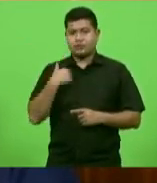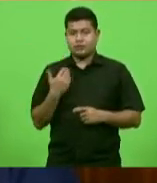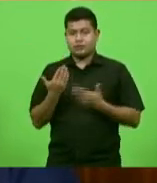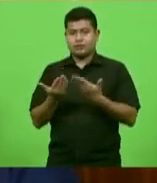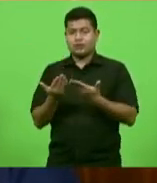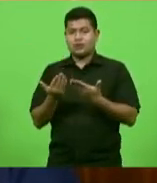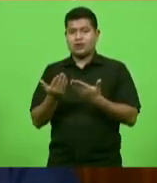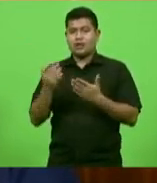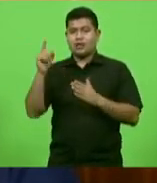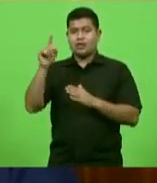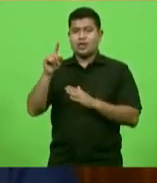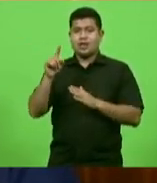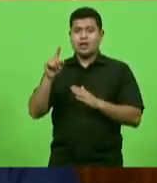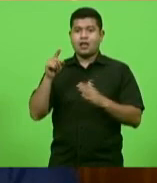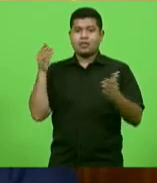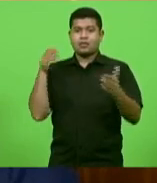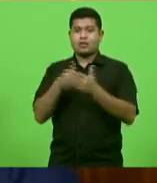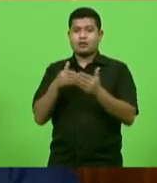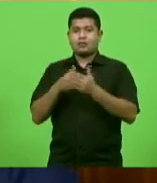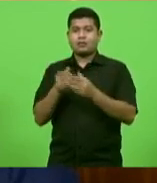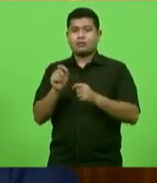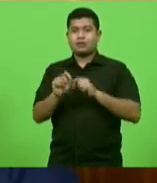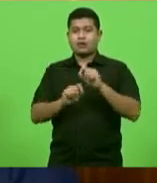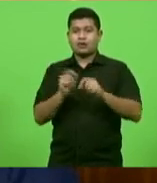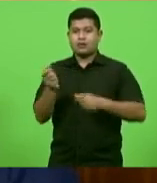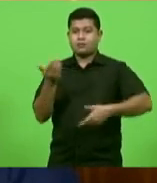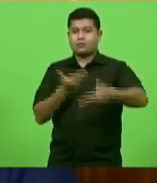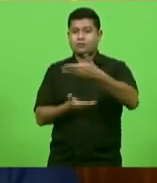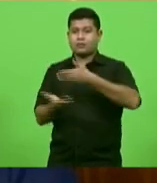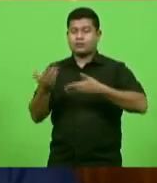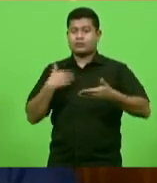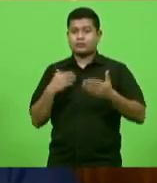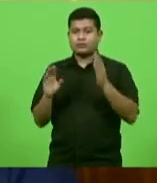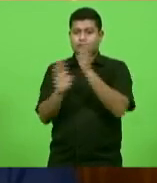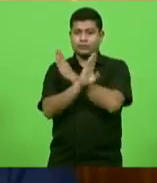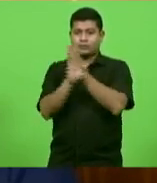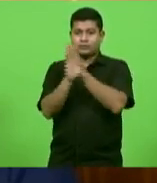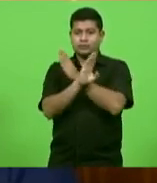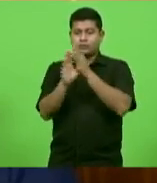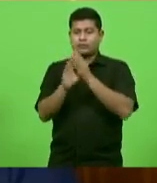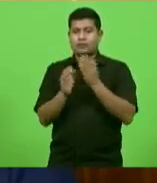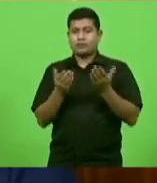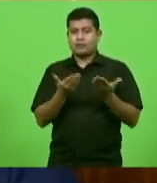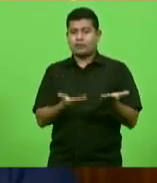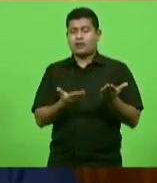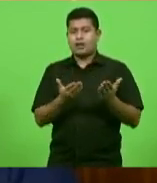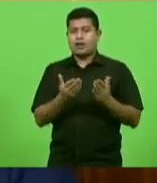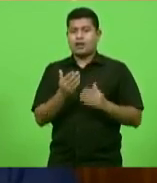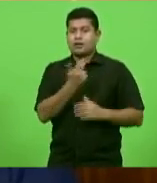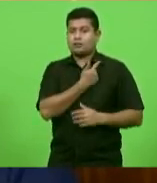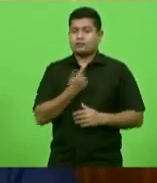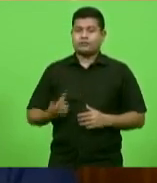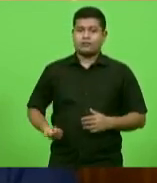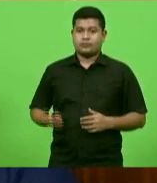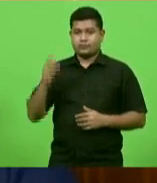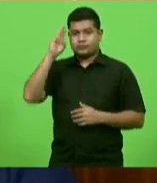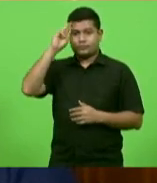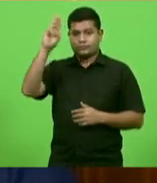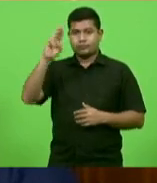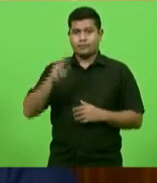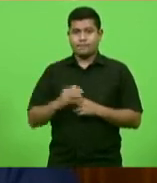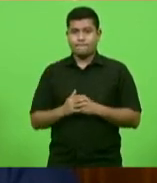negou a este tribunal o compartilhamento de documentos da investigação, sobre o governador Carlos Moisés da